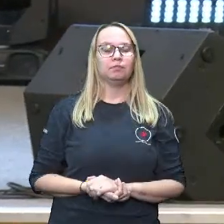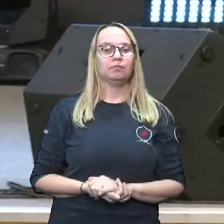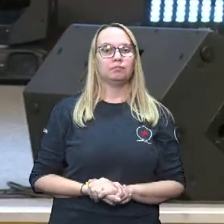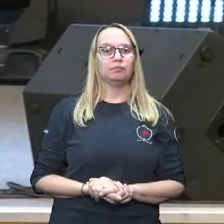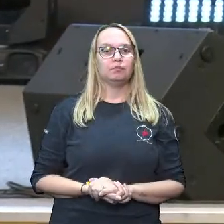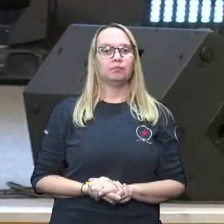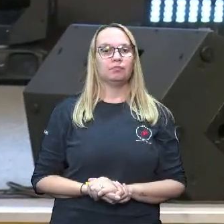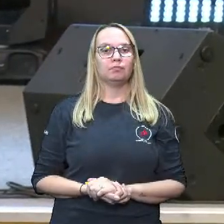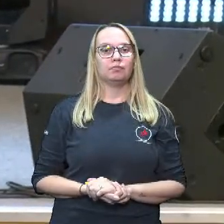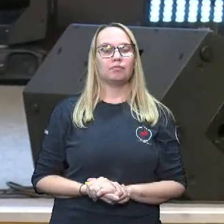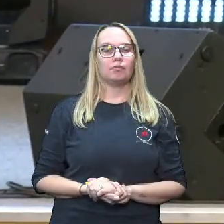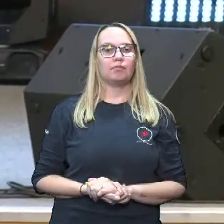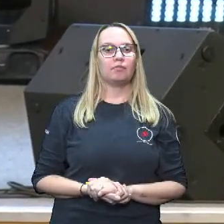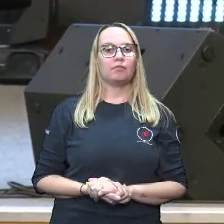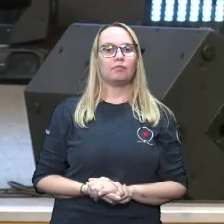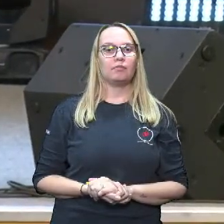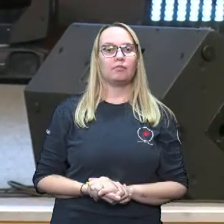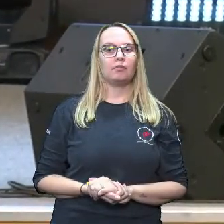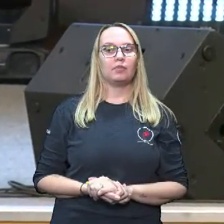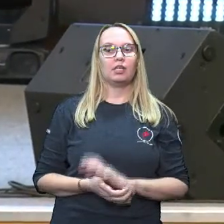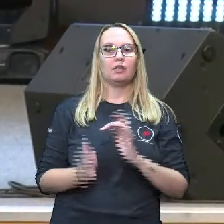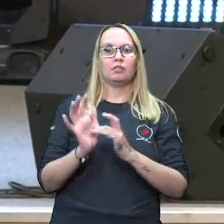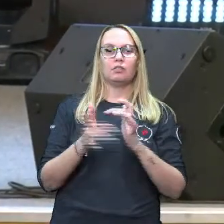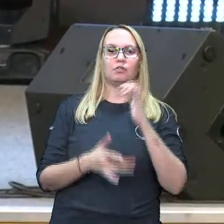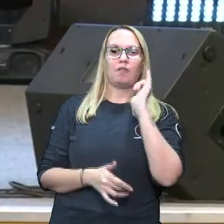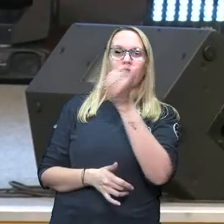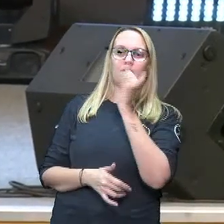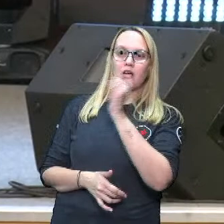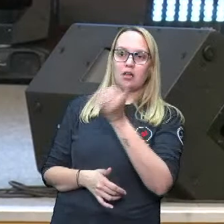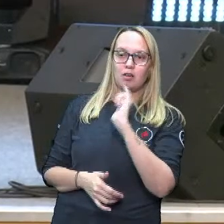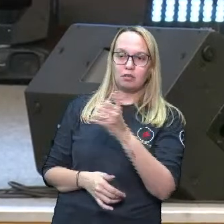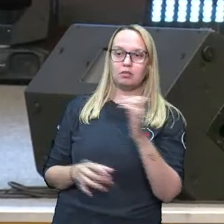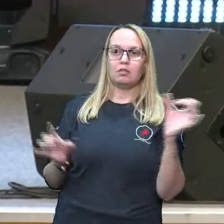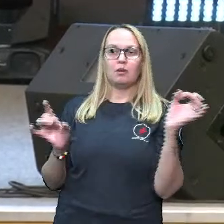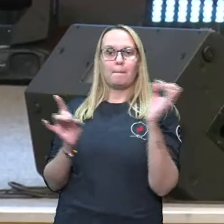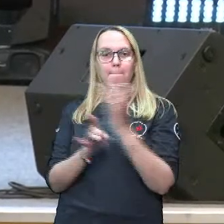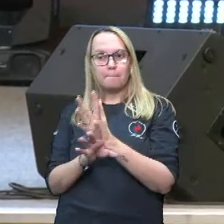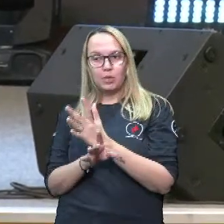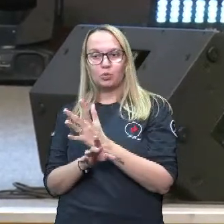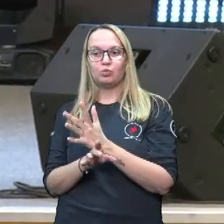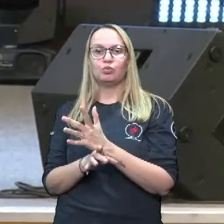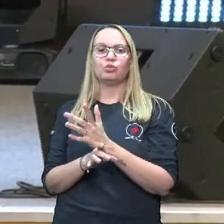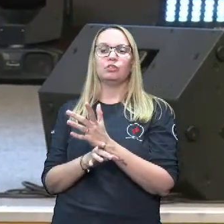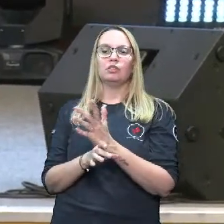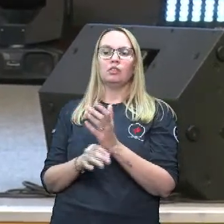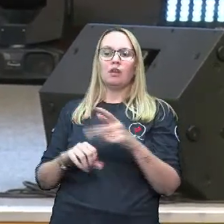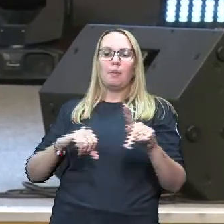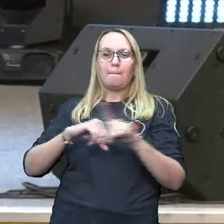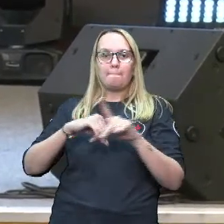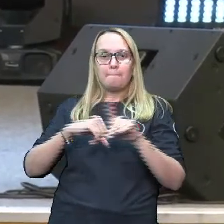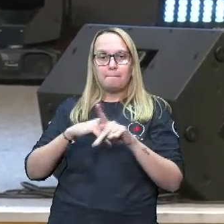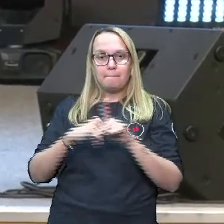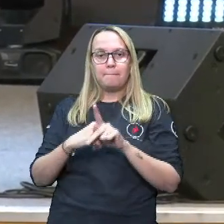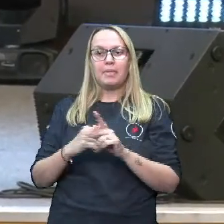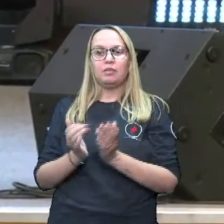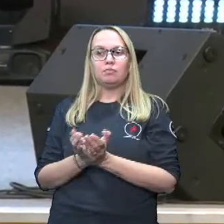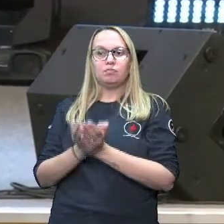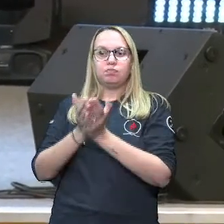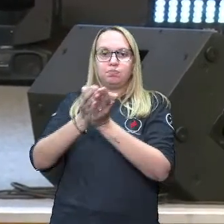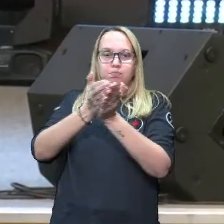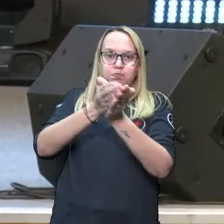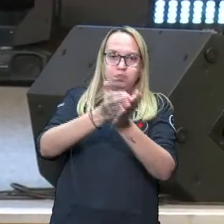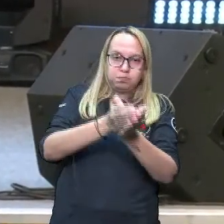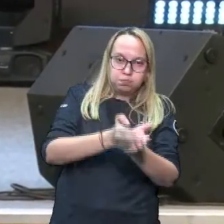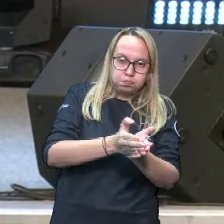falar, Jesus disse a Simão: leve o barco para um lugar mais fundo do lago e lance as redes para pescar.